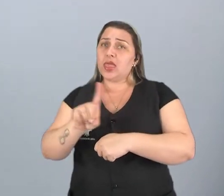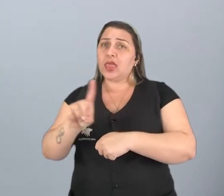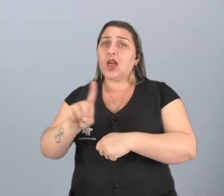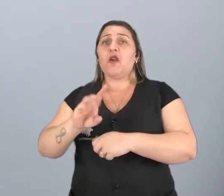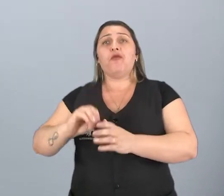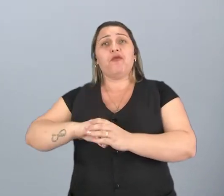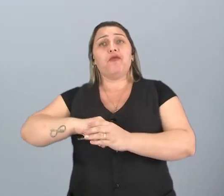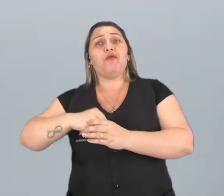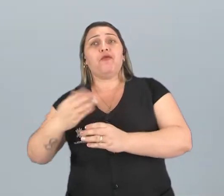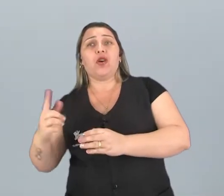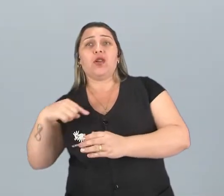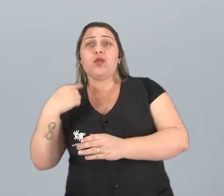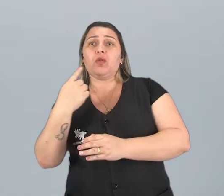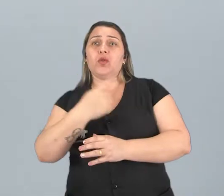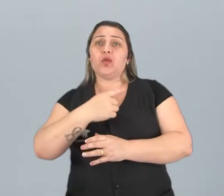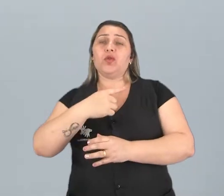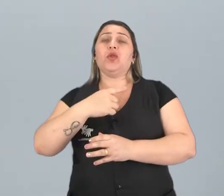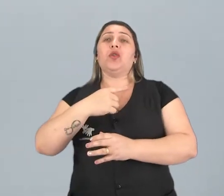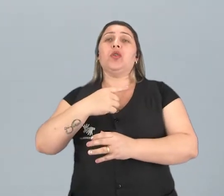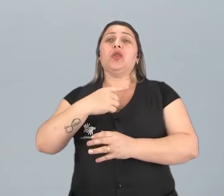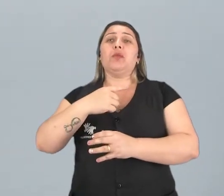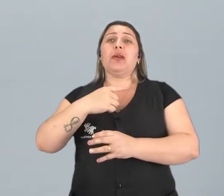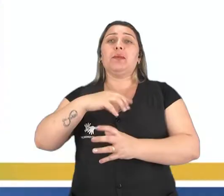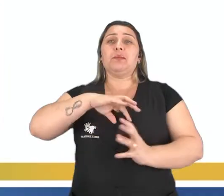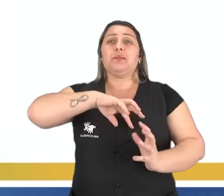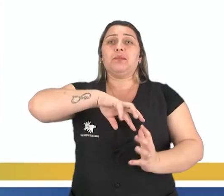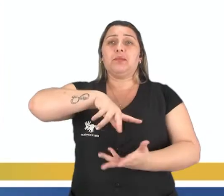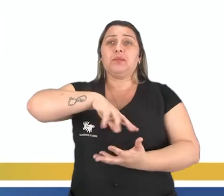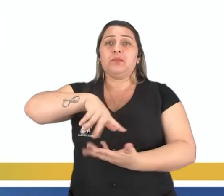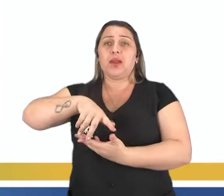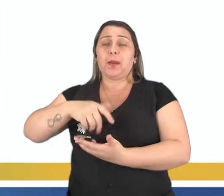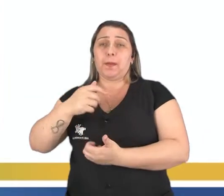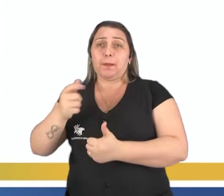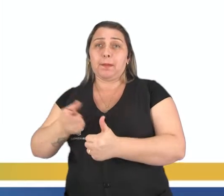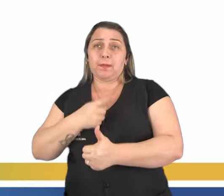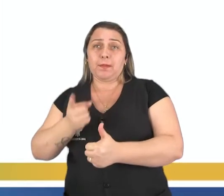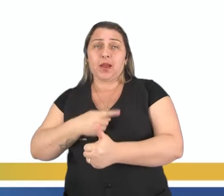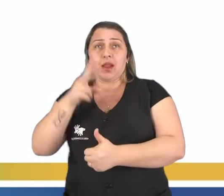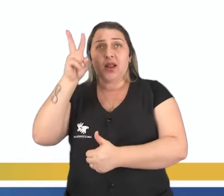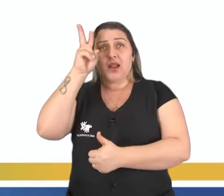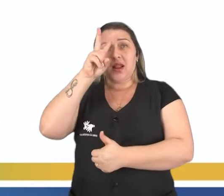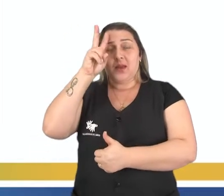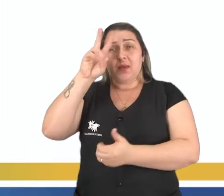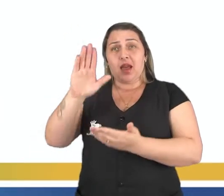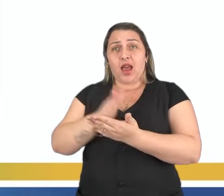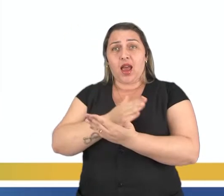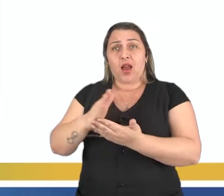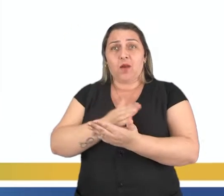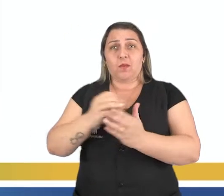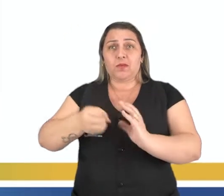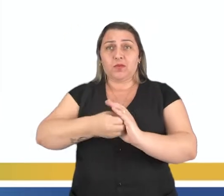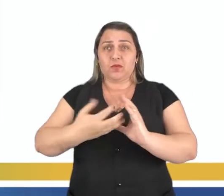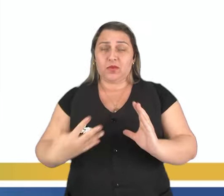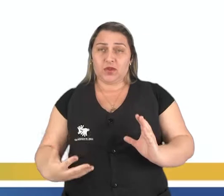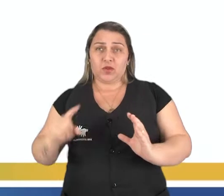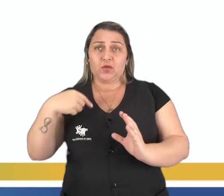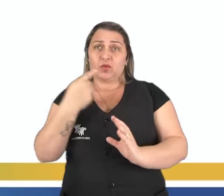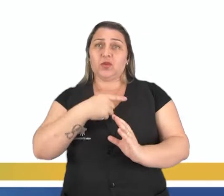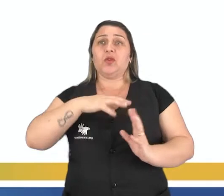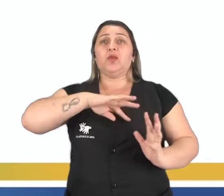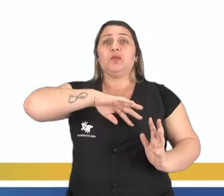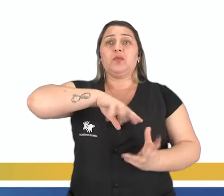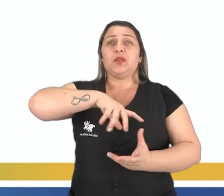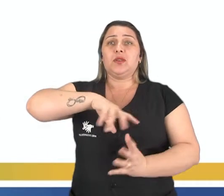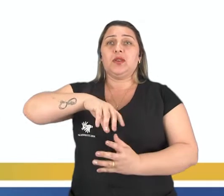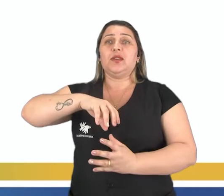vida fora do nosso planeta, tá? Então vamos primeiro relembrar algumas características do nosso planeta, do